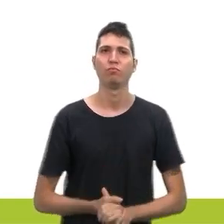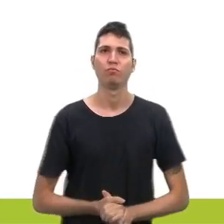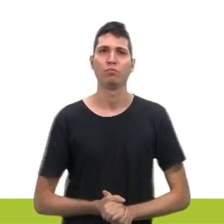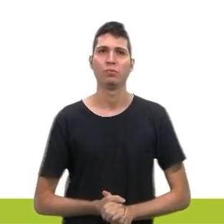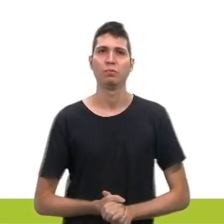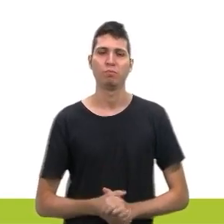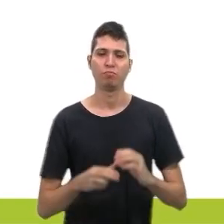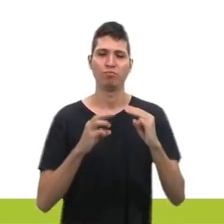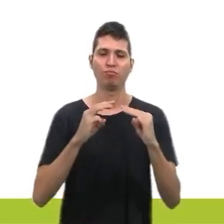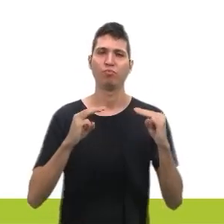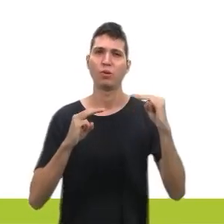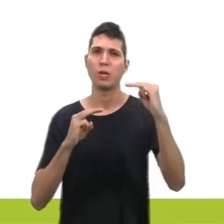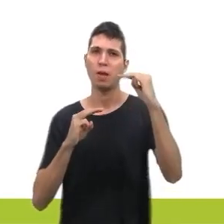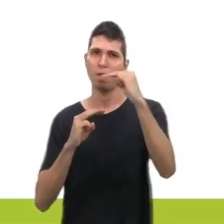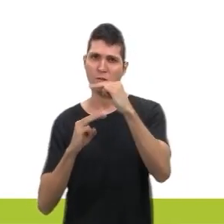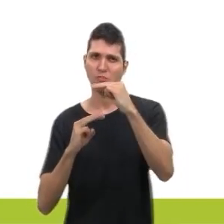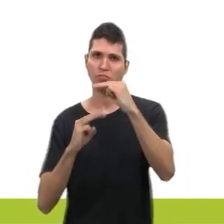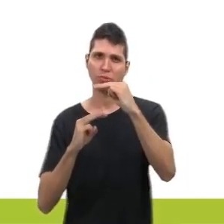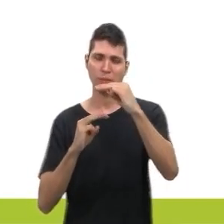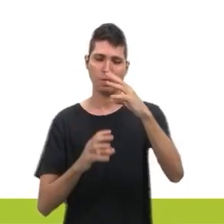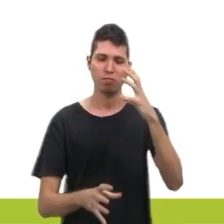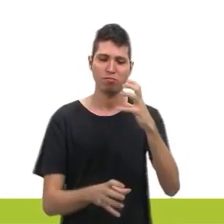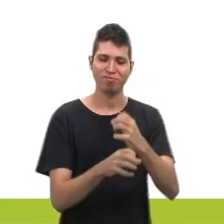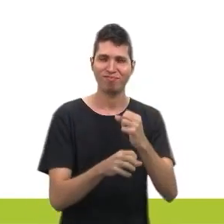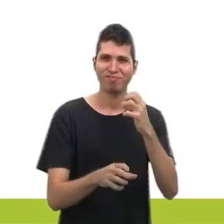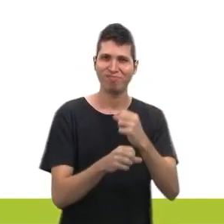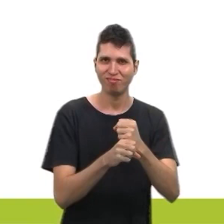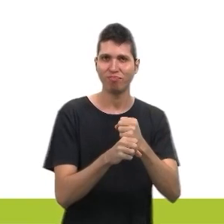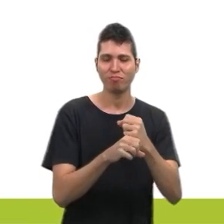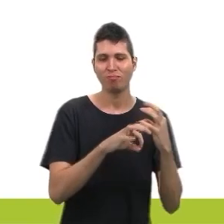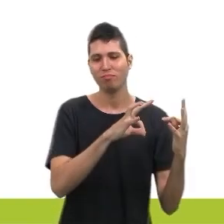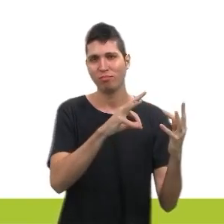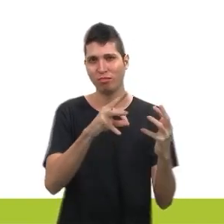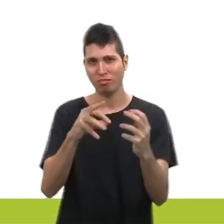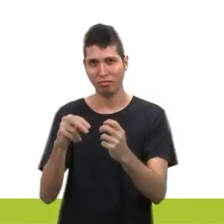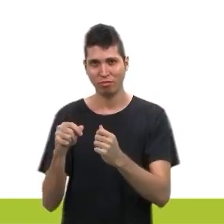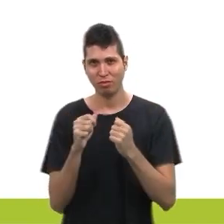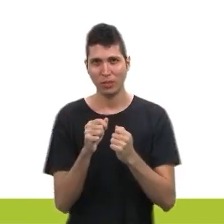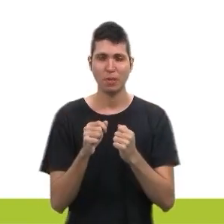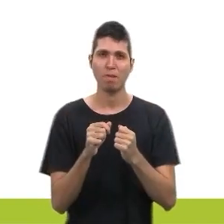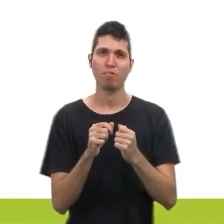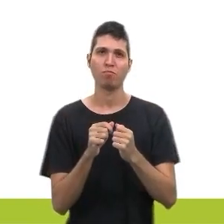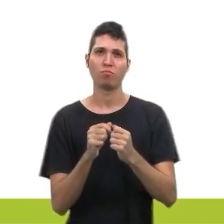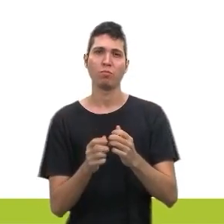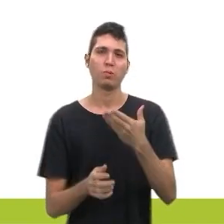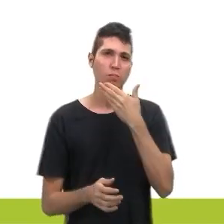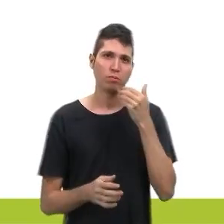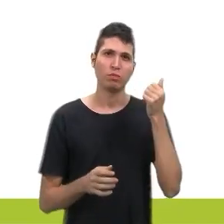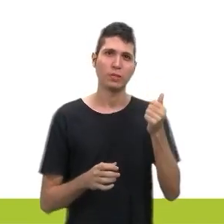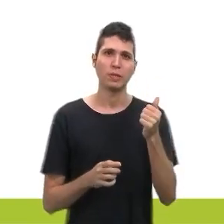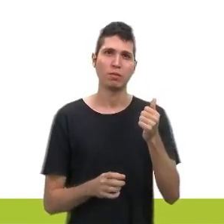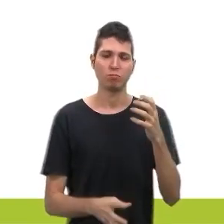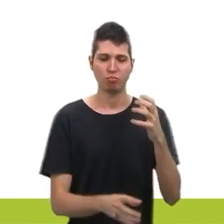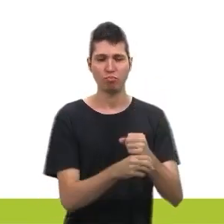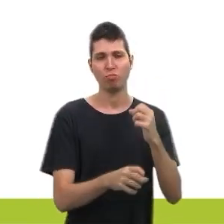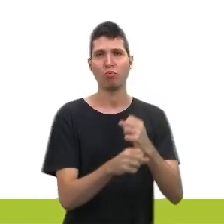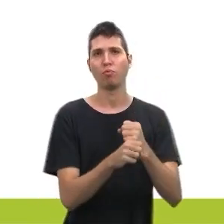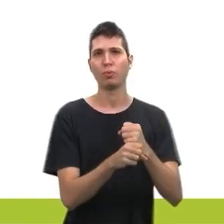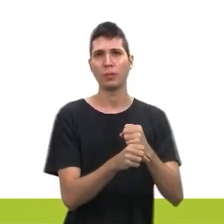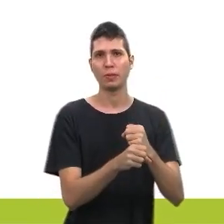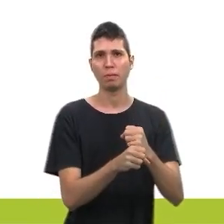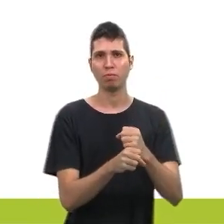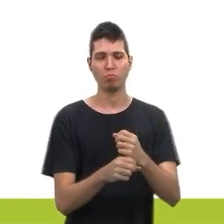Como a média é uma medida sensível aos valores da amostra, é mais adequada para situações em que os dados